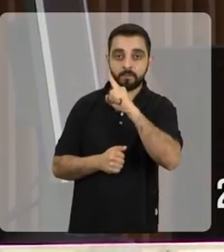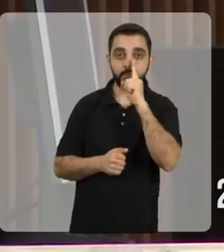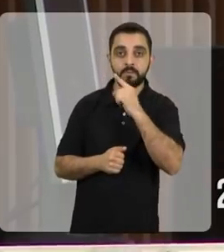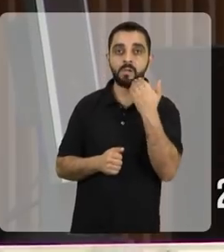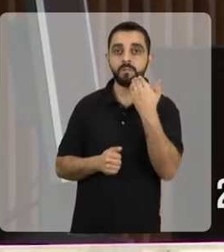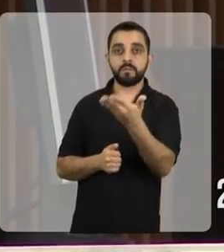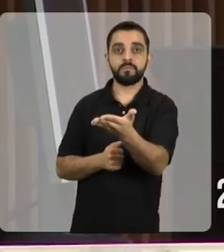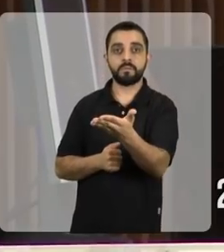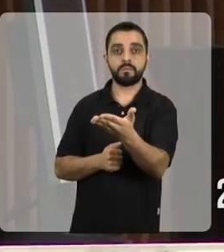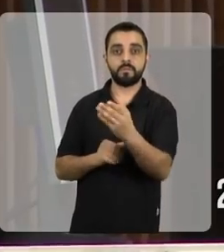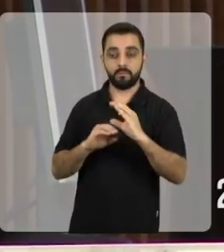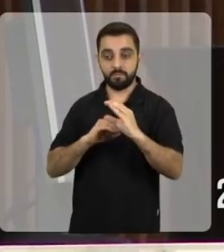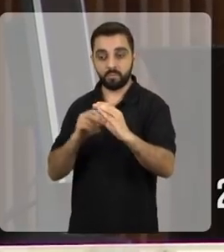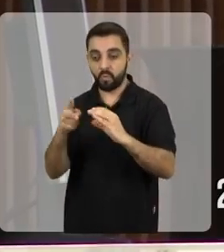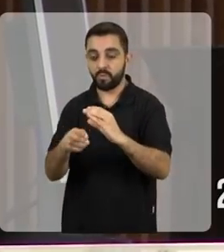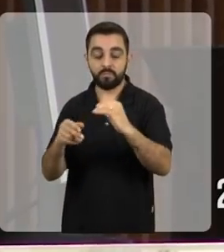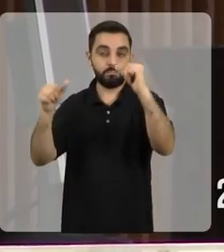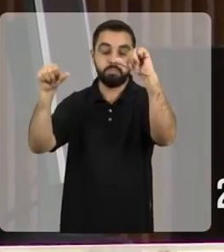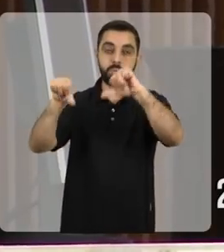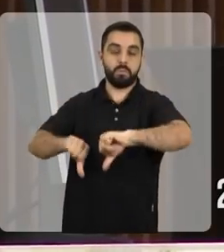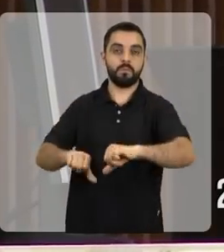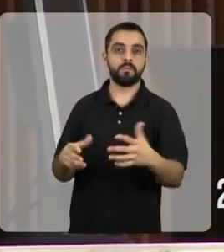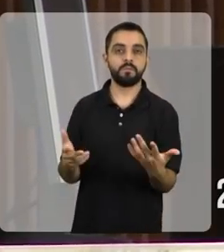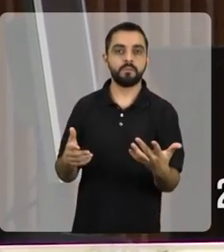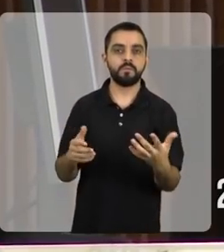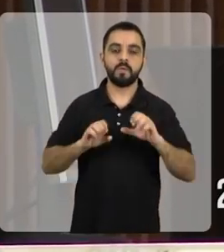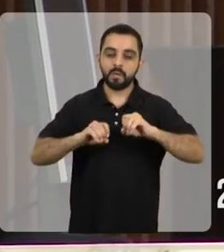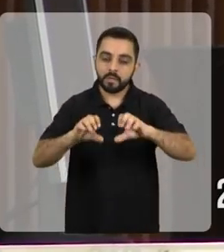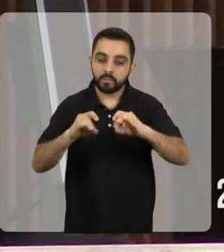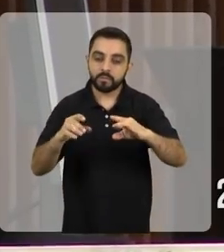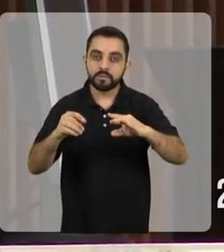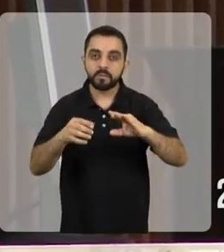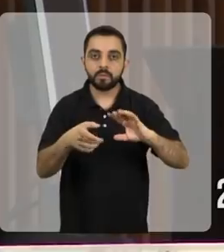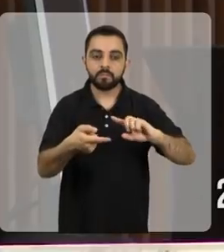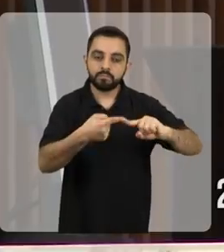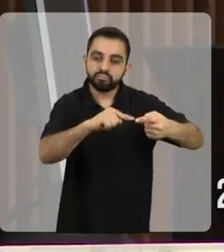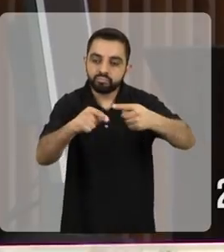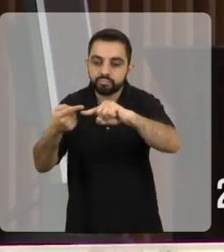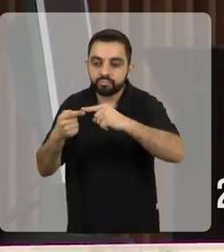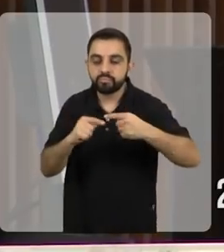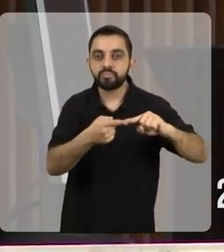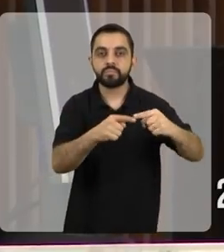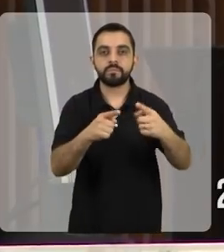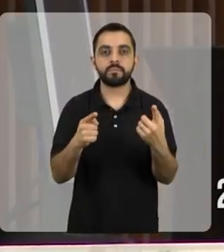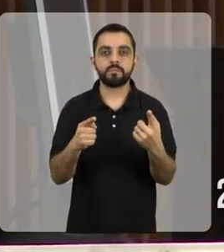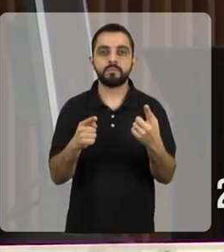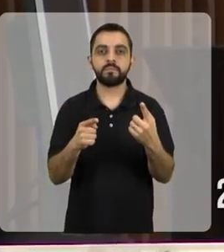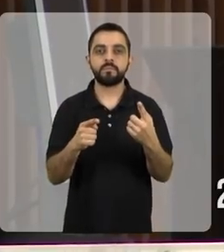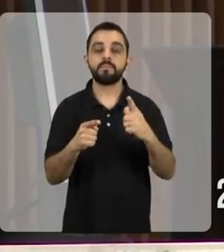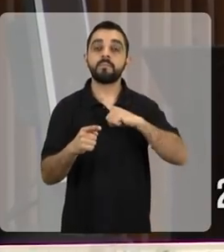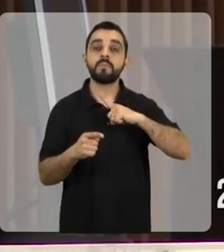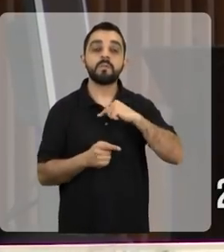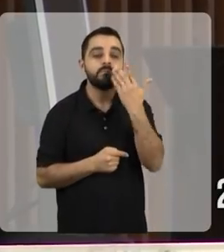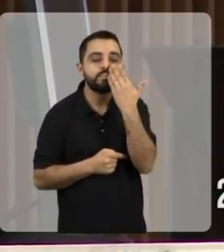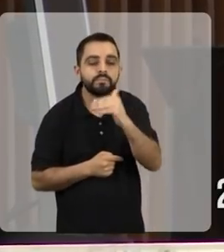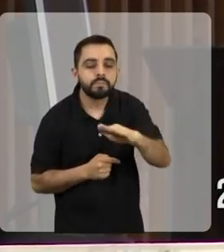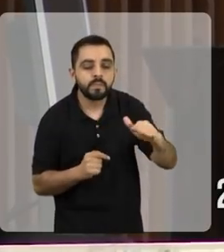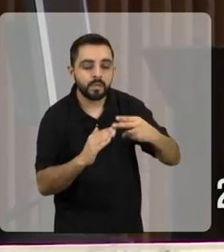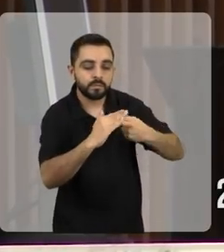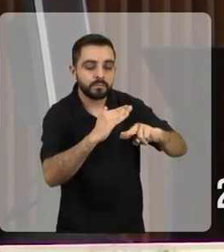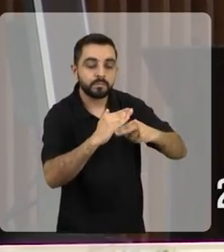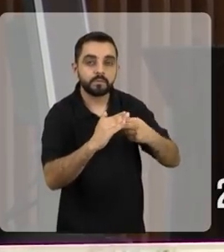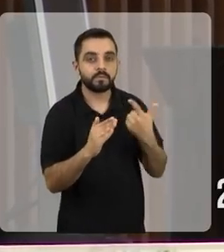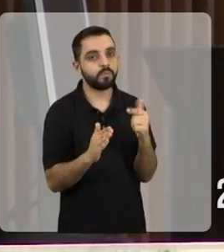a educação tem que ser vista de maneira orgânica lembremos que em creches não se faz inovação